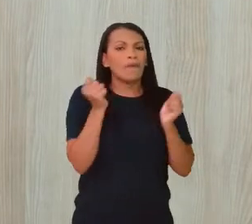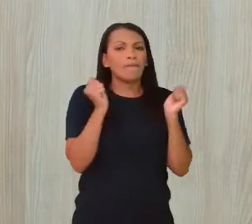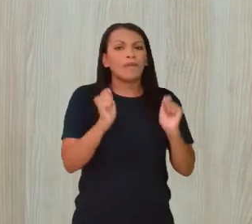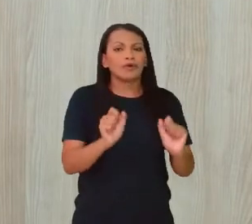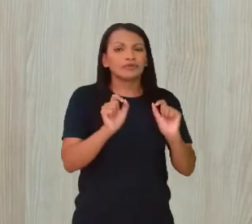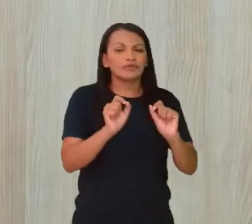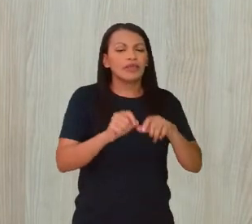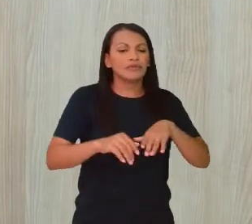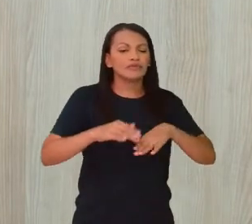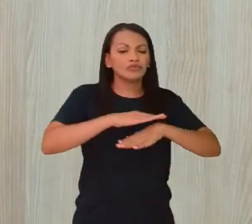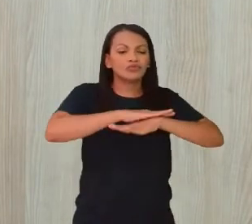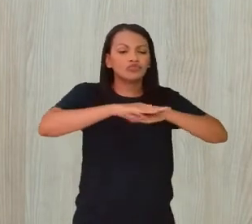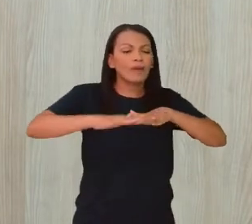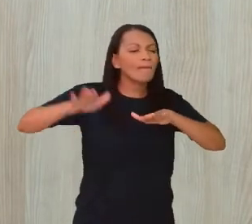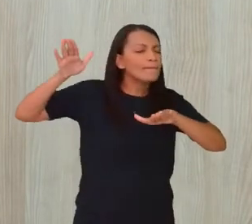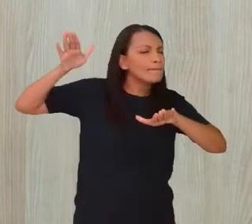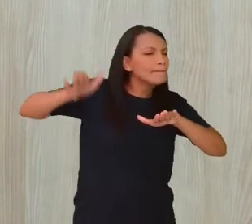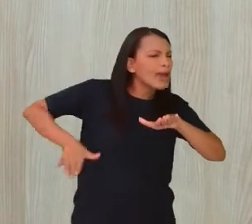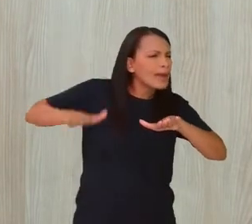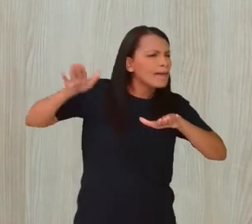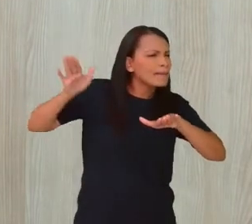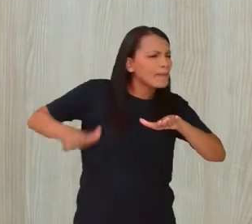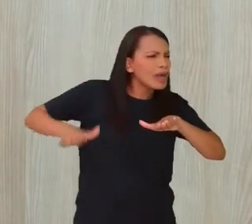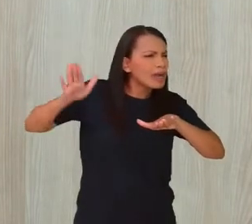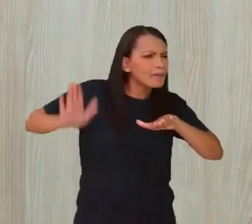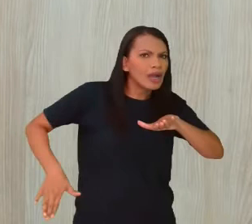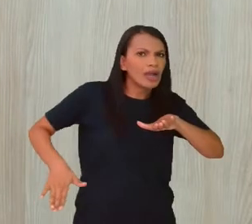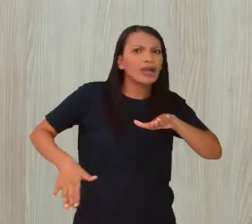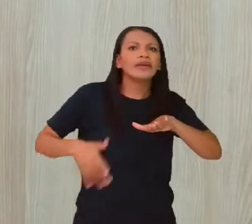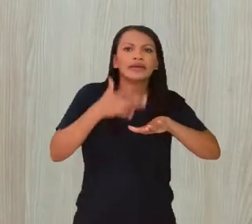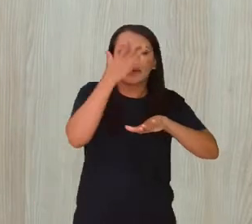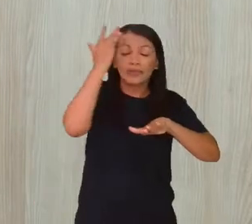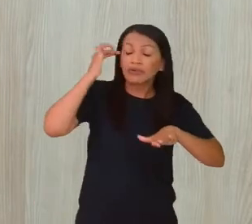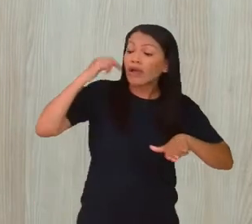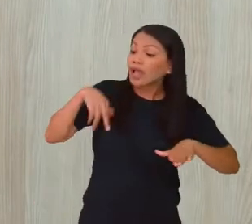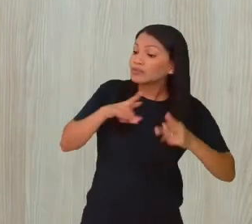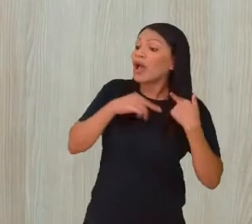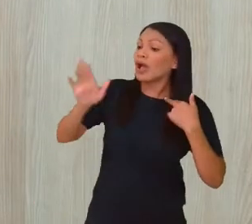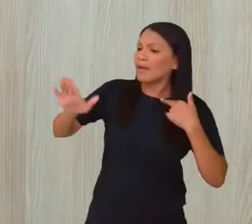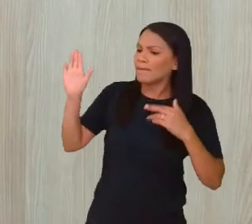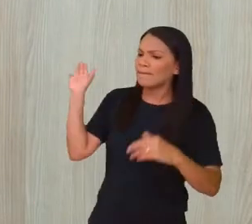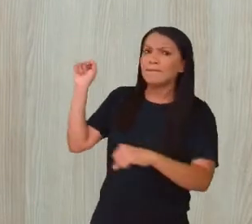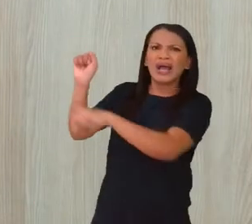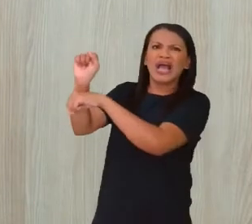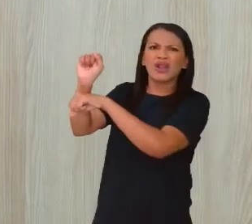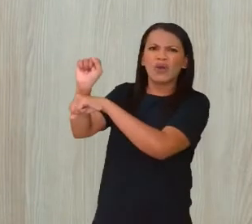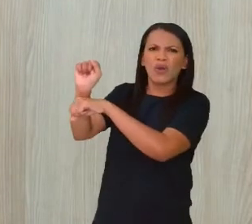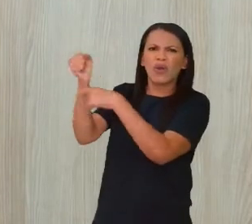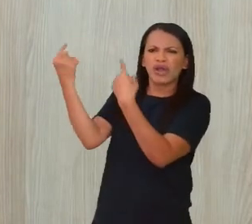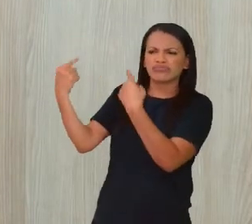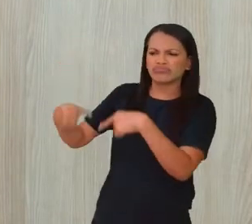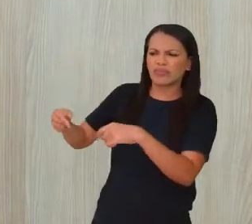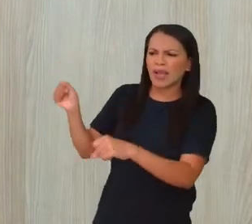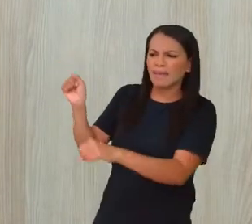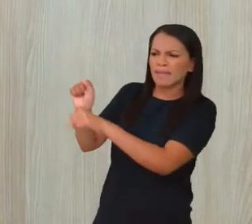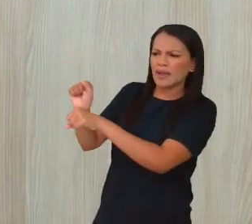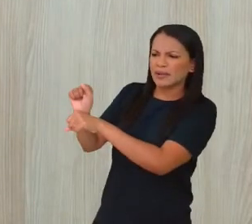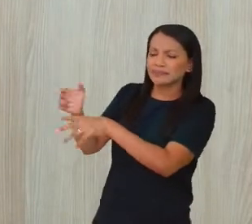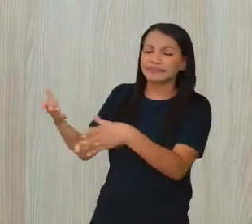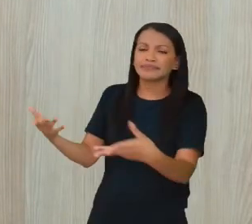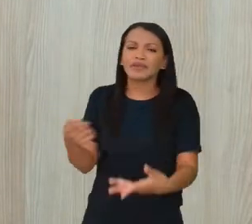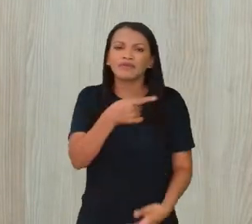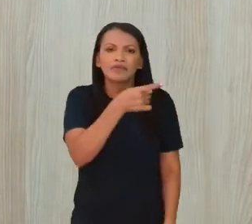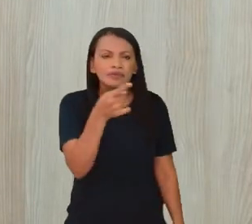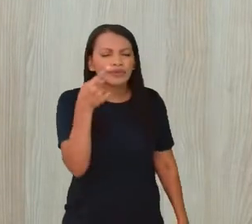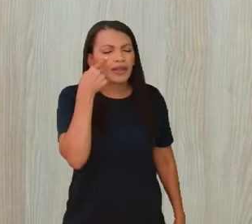de avisar, né? Ao árbitro que ele para imediatamente, né? E também essa história de chegar até o limite. Se